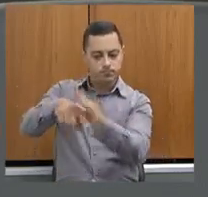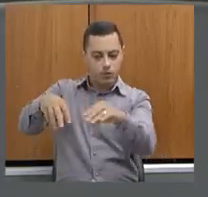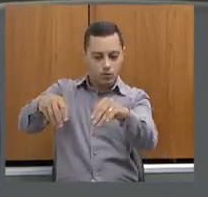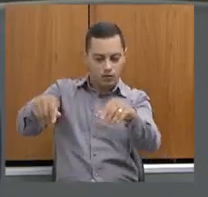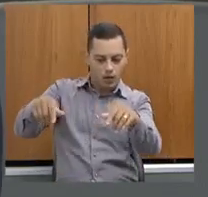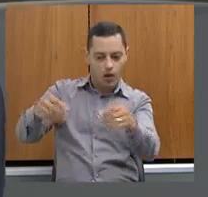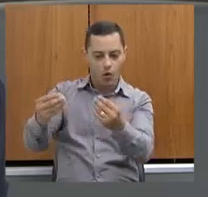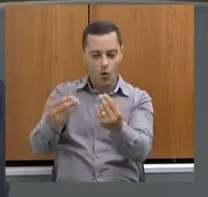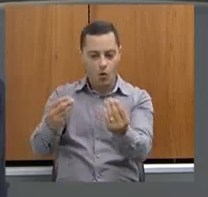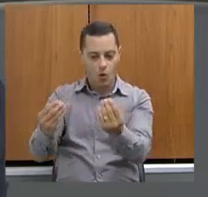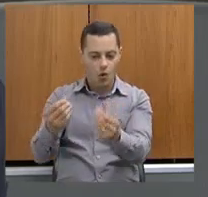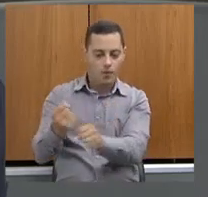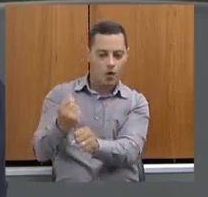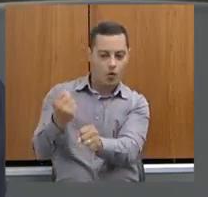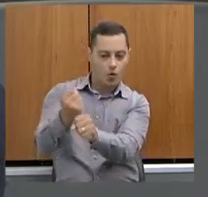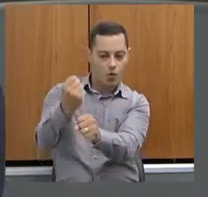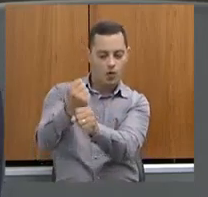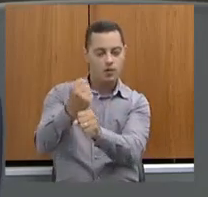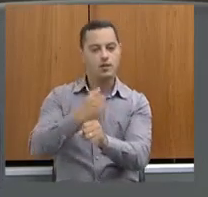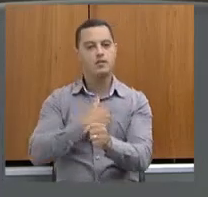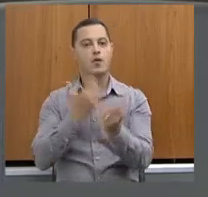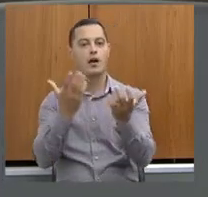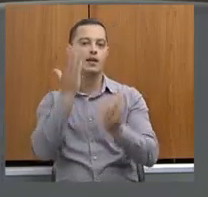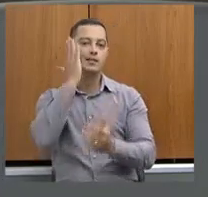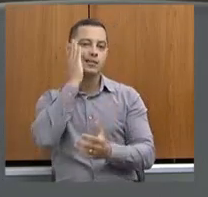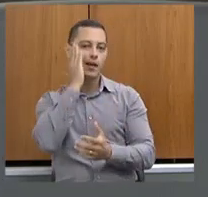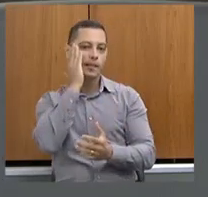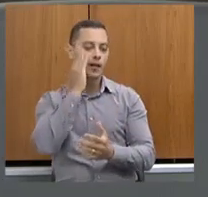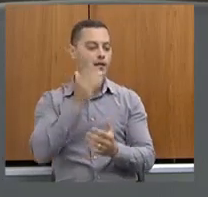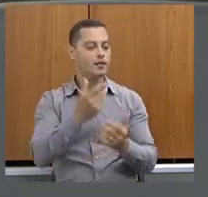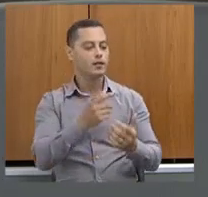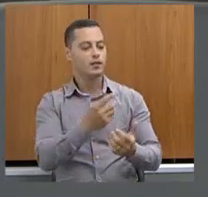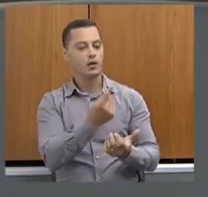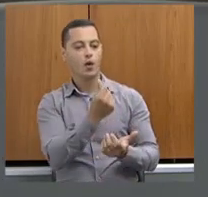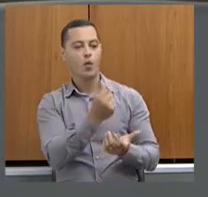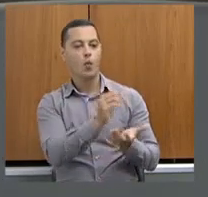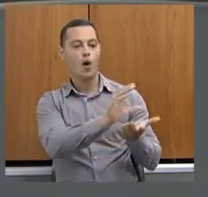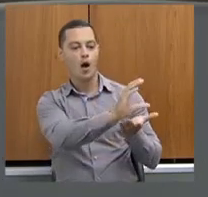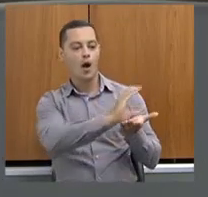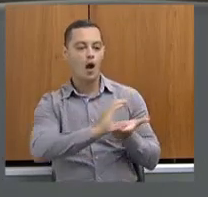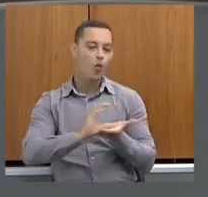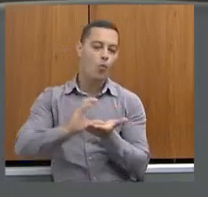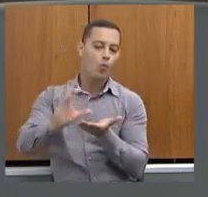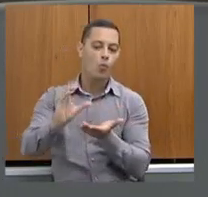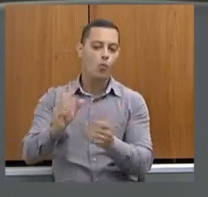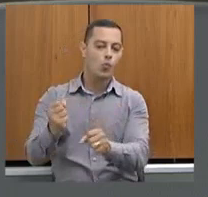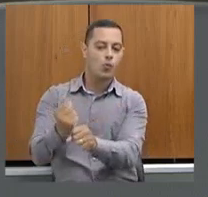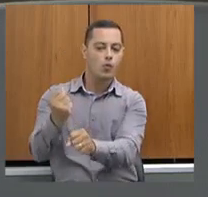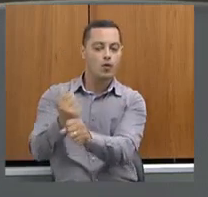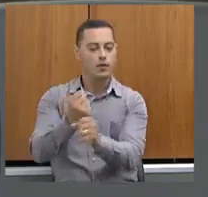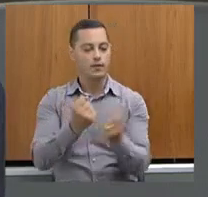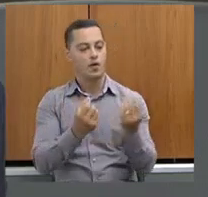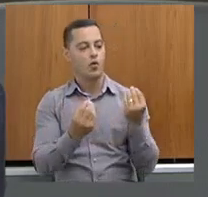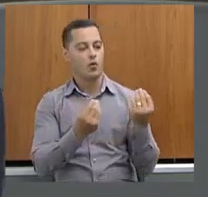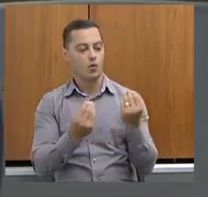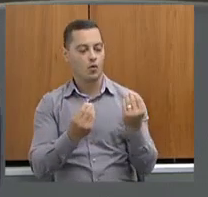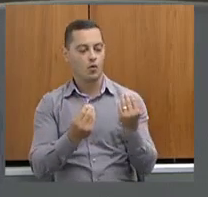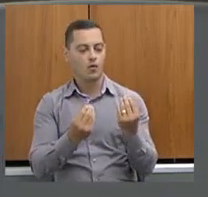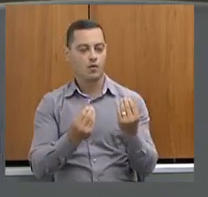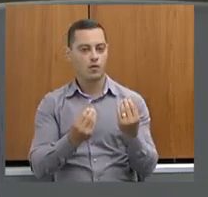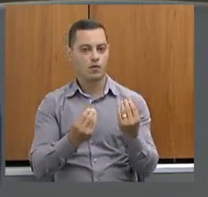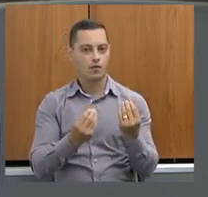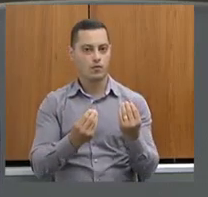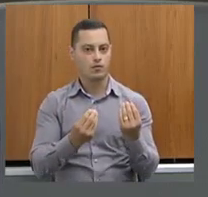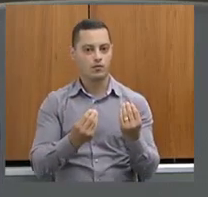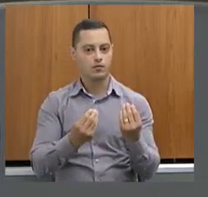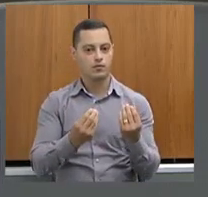está a questão dos recursos que nós inclusive conseguimos alocar ajudar Nessas questões eu tenho dito que